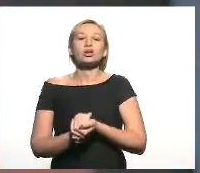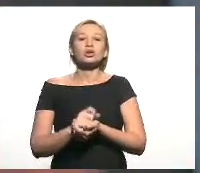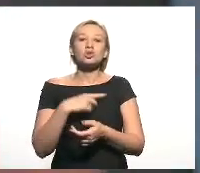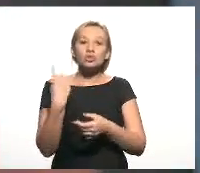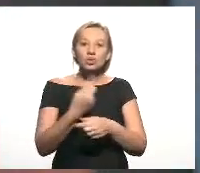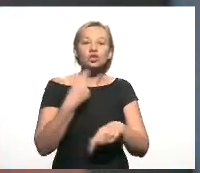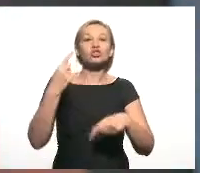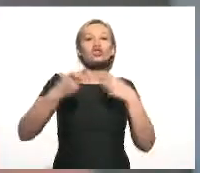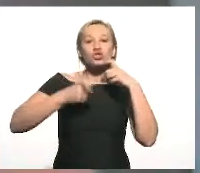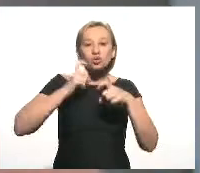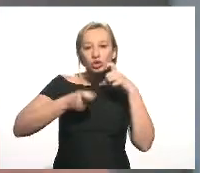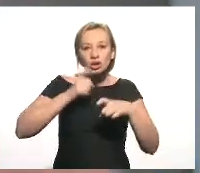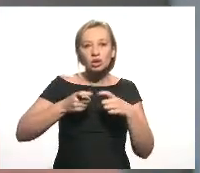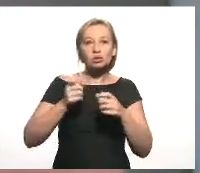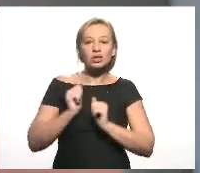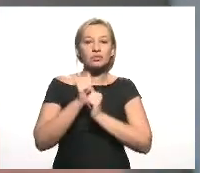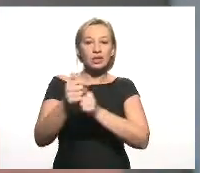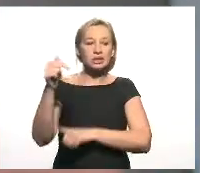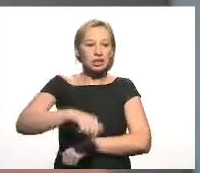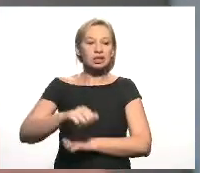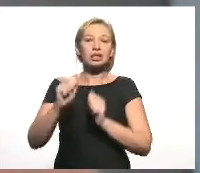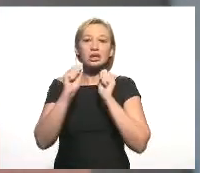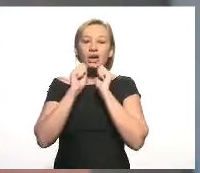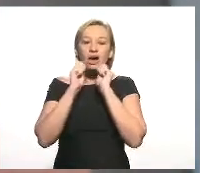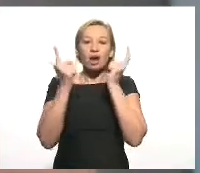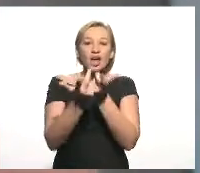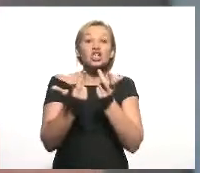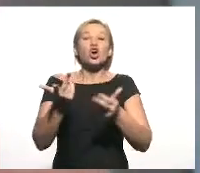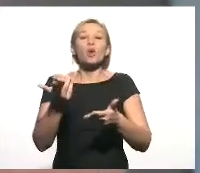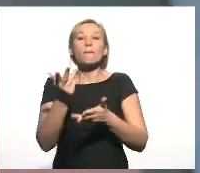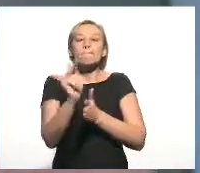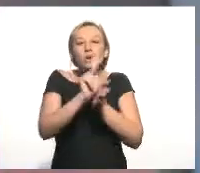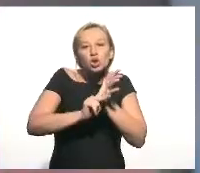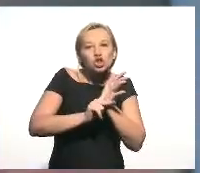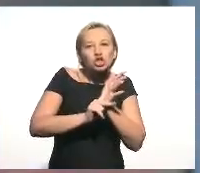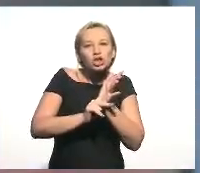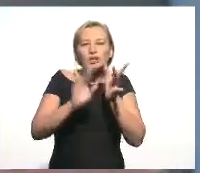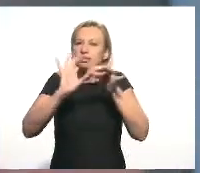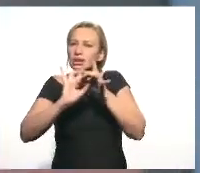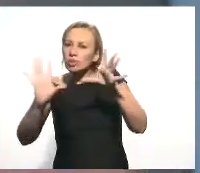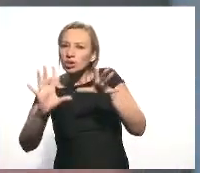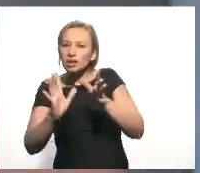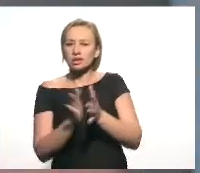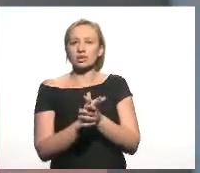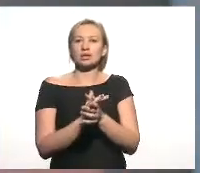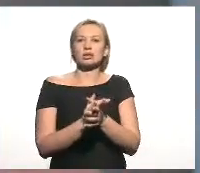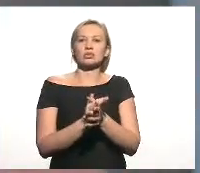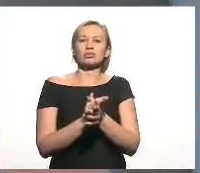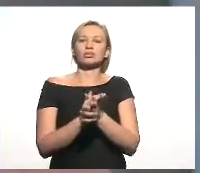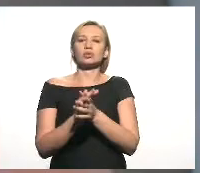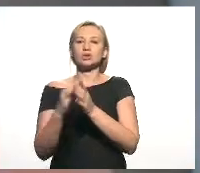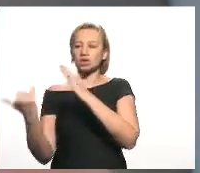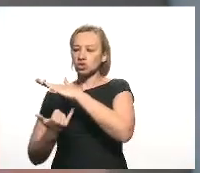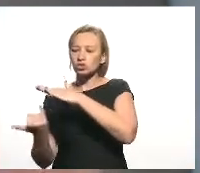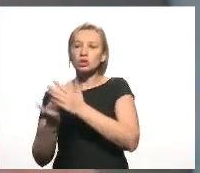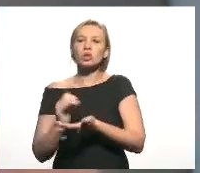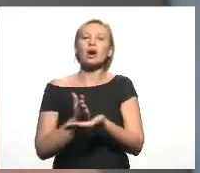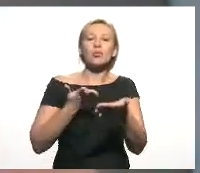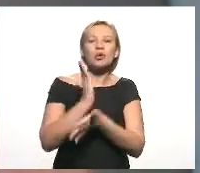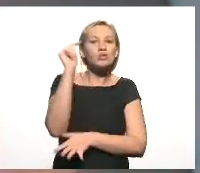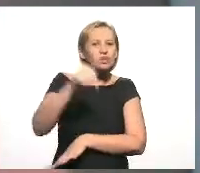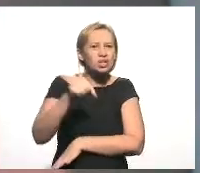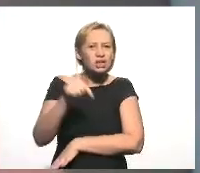discussão e caminhasse aqui na Alerj com projetos que tratam da democratização dessas instituições. A gente aprovou